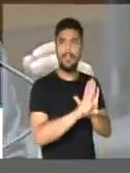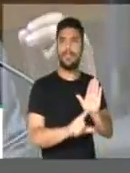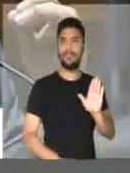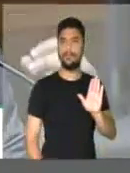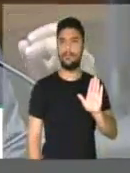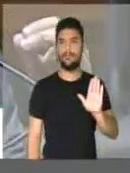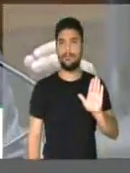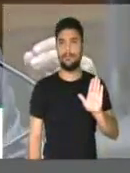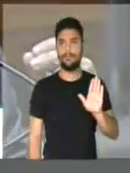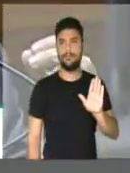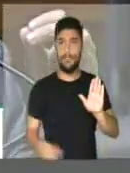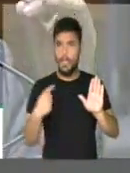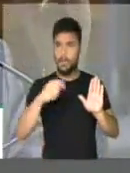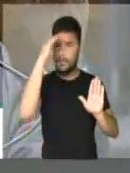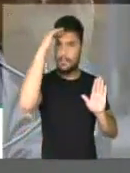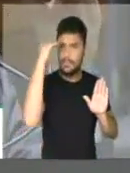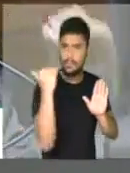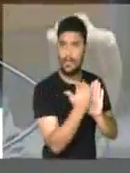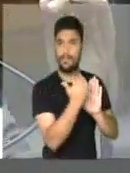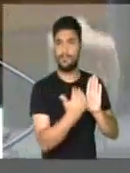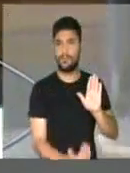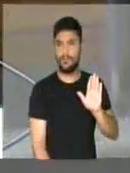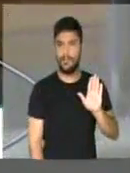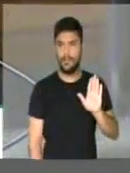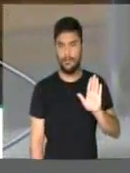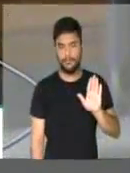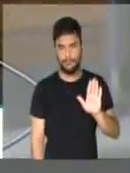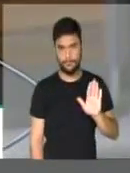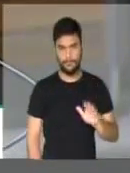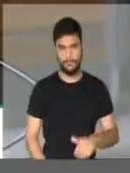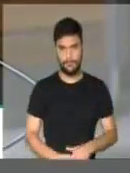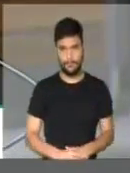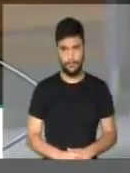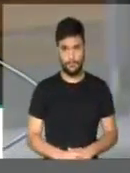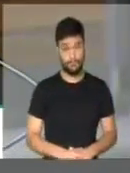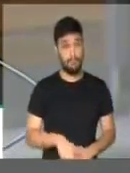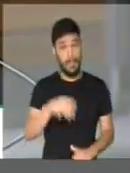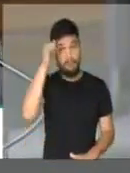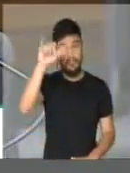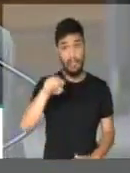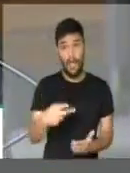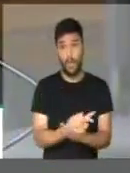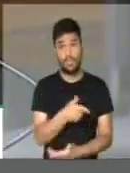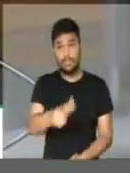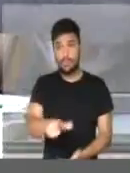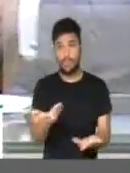autores serem concluídas e obedecidos para que isso nunca mais aconteça